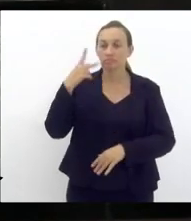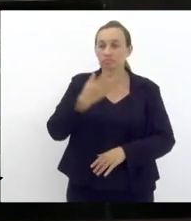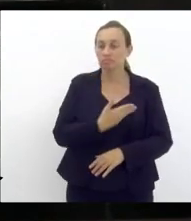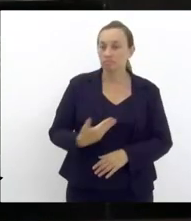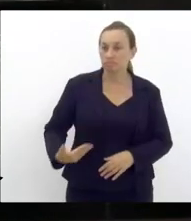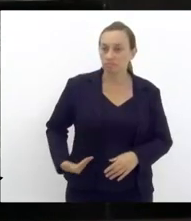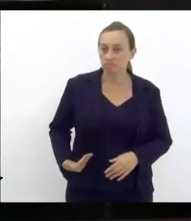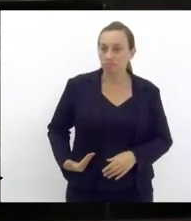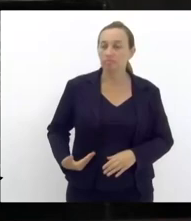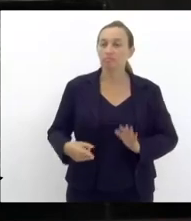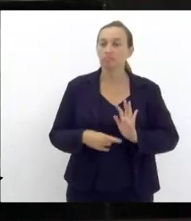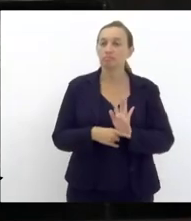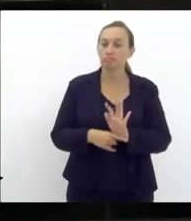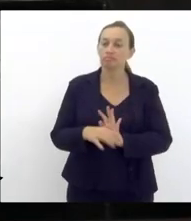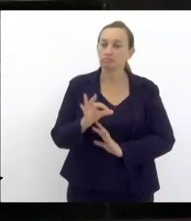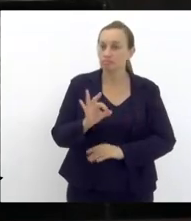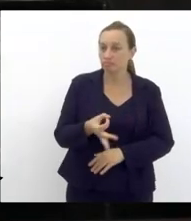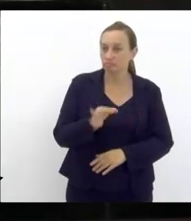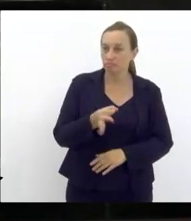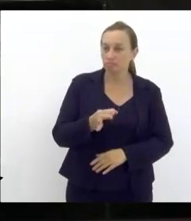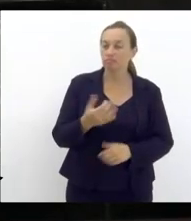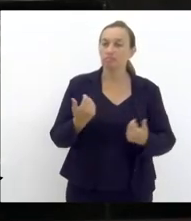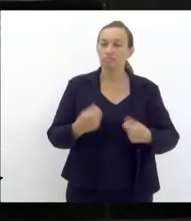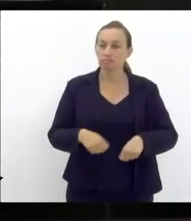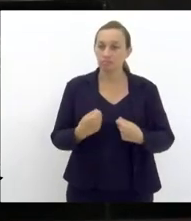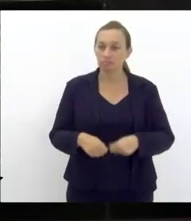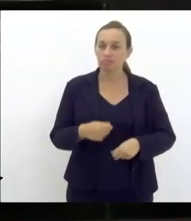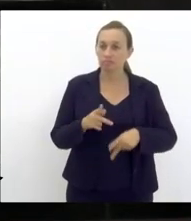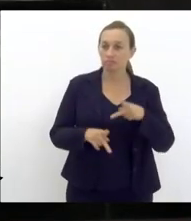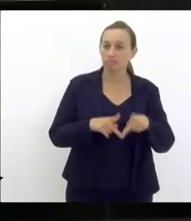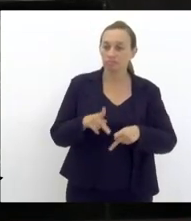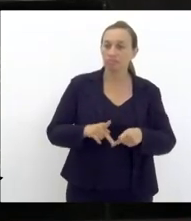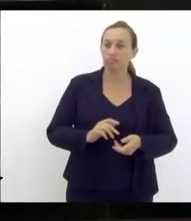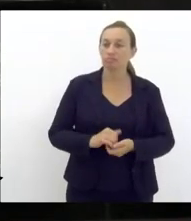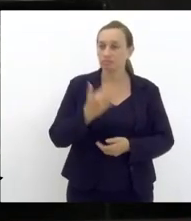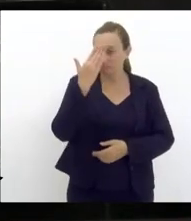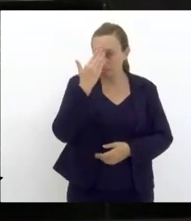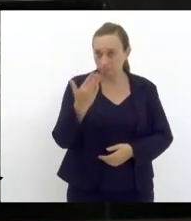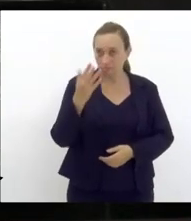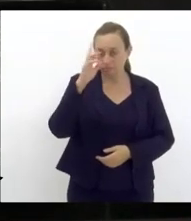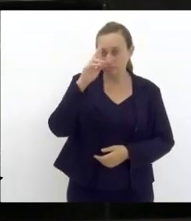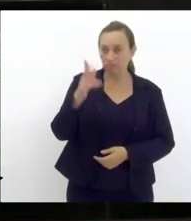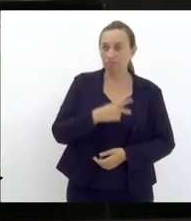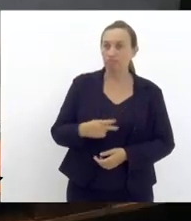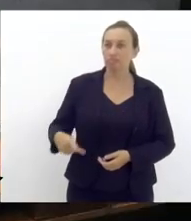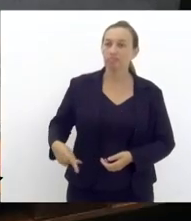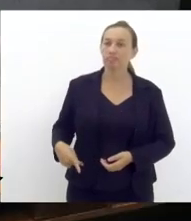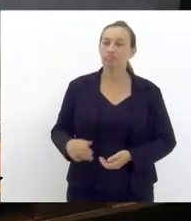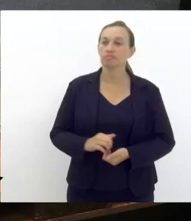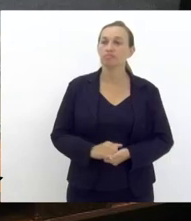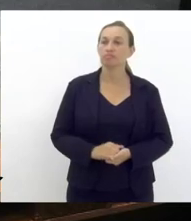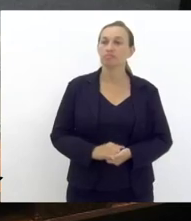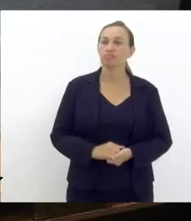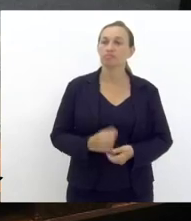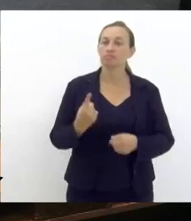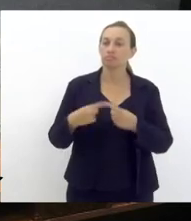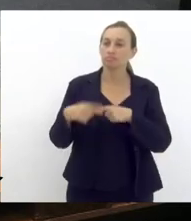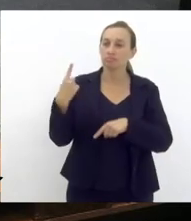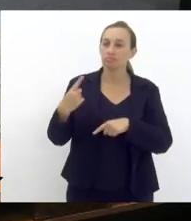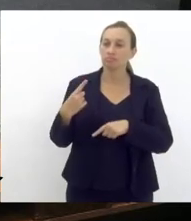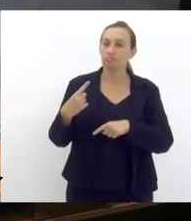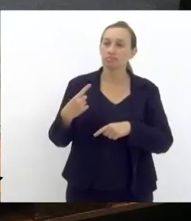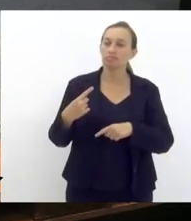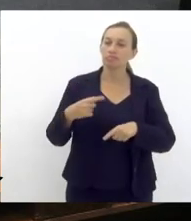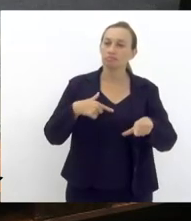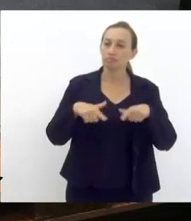públicas que atendam de fato as necessidades do nosso povo muito obrigada senhor presidente sucesso cessos nessa